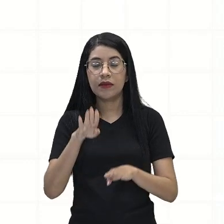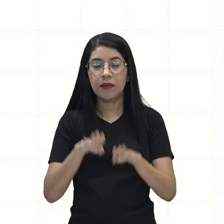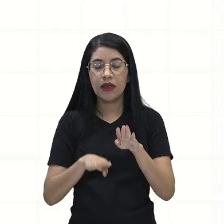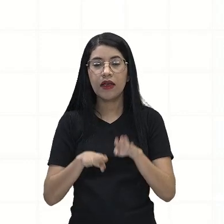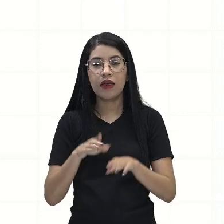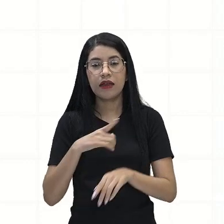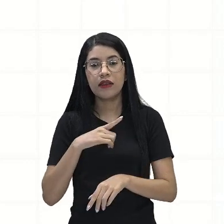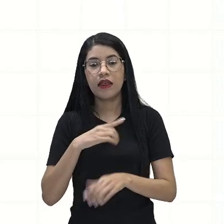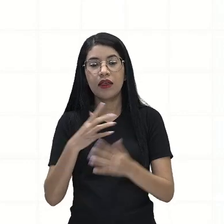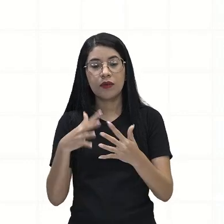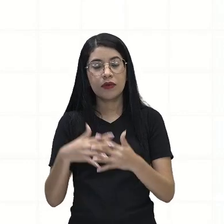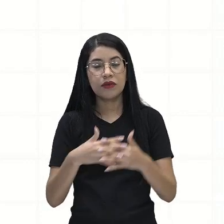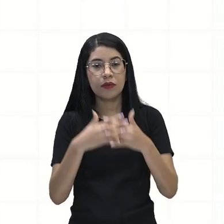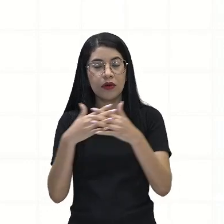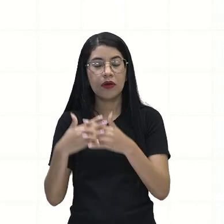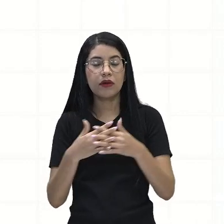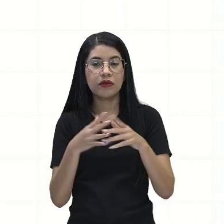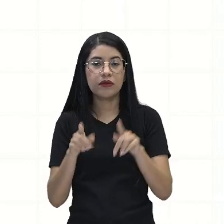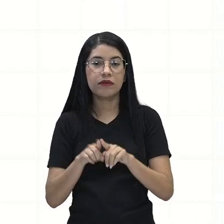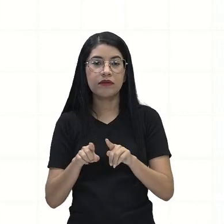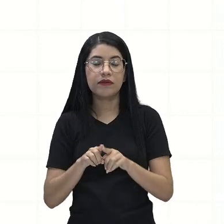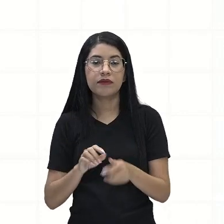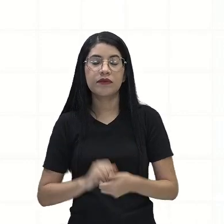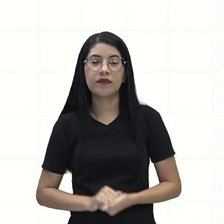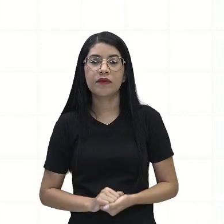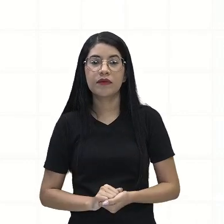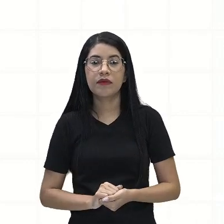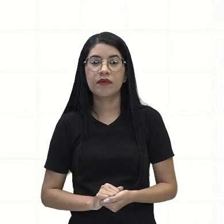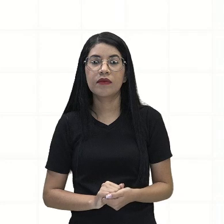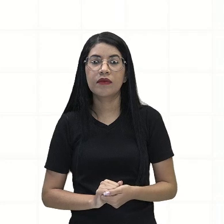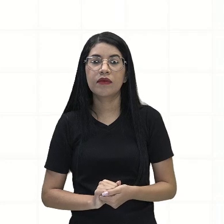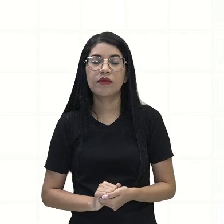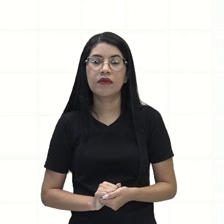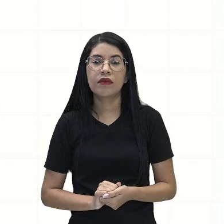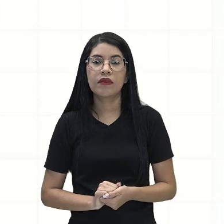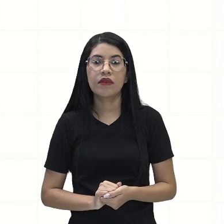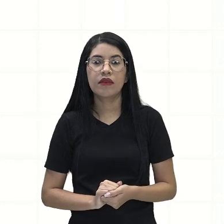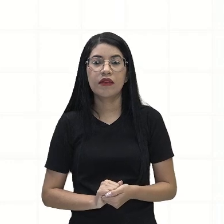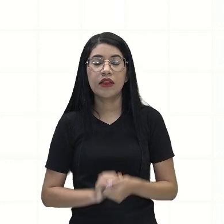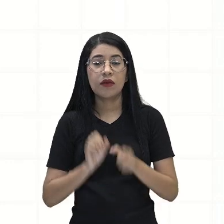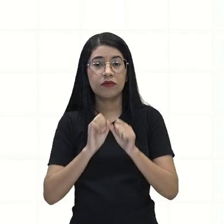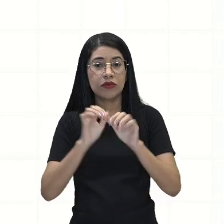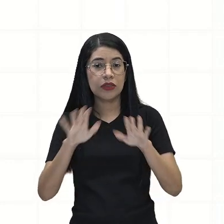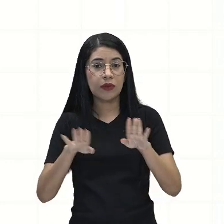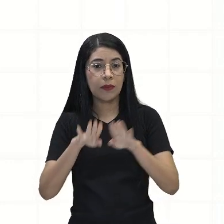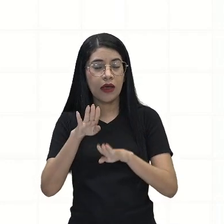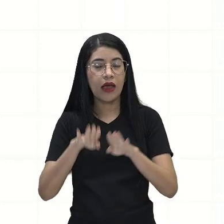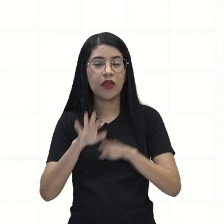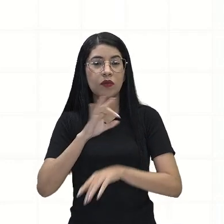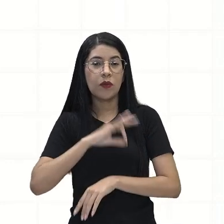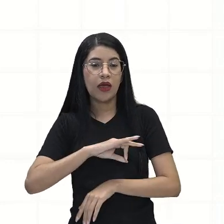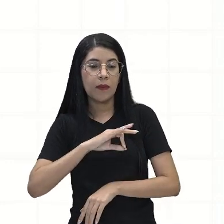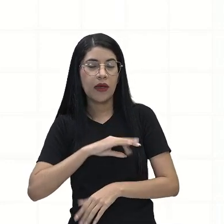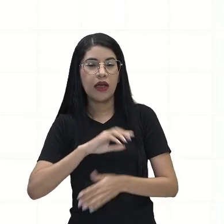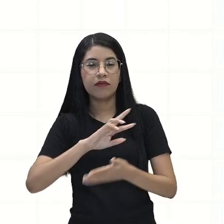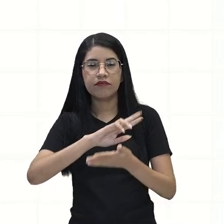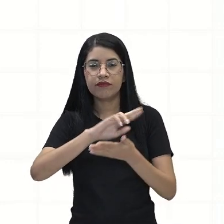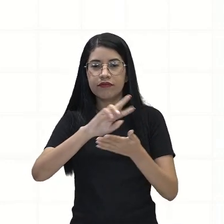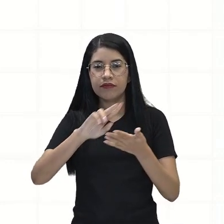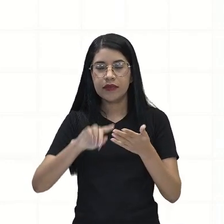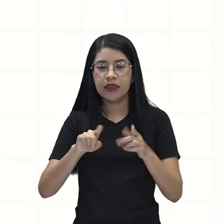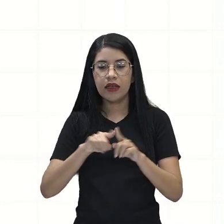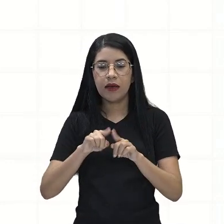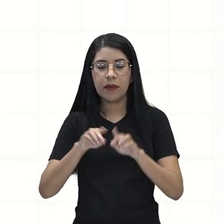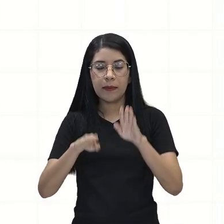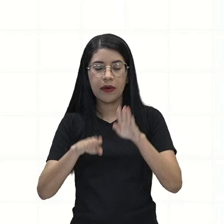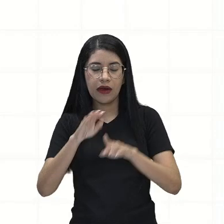de transporte. E apesar da desigualdade, né, nessa distribuição, além da renda, entre outras questões, desigualdade social, a gente